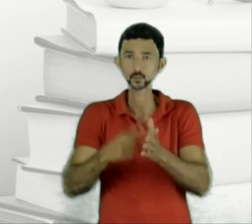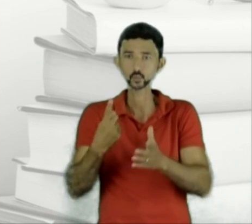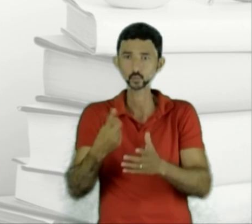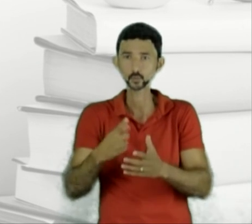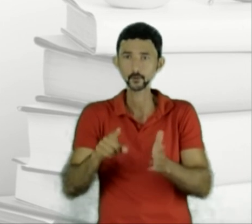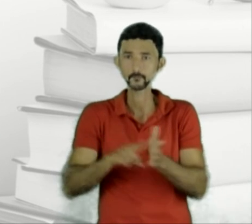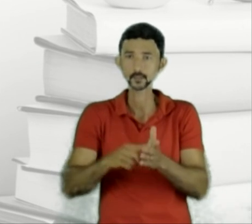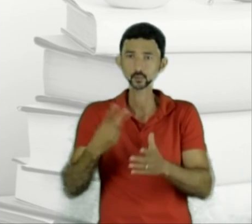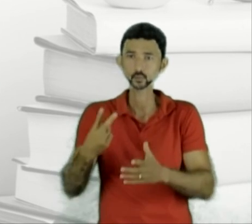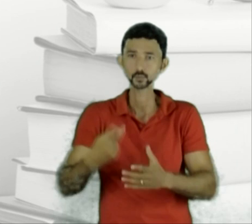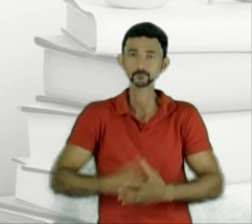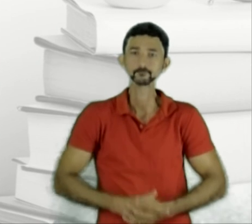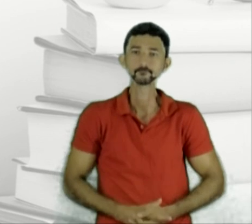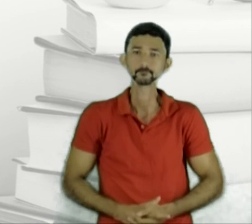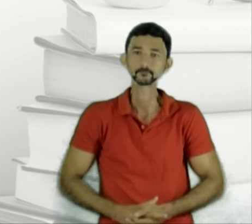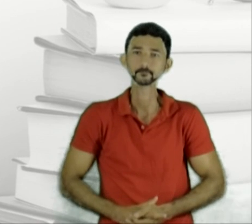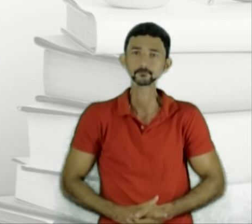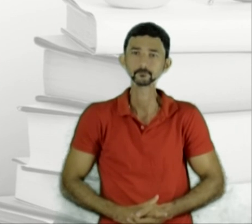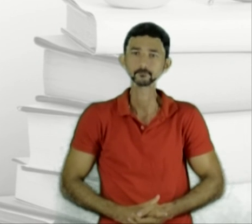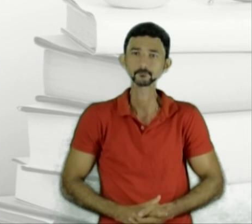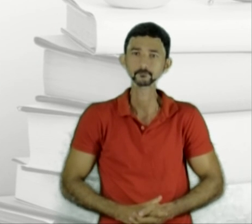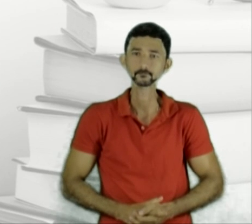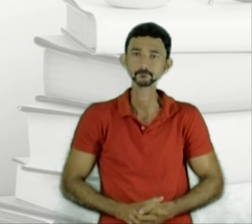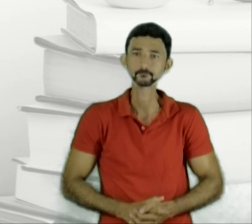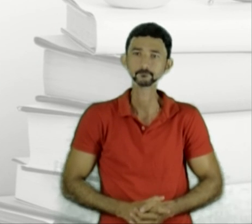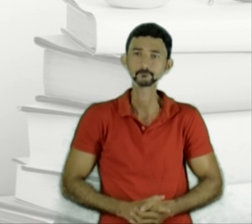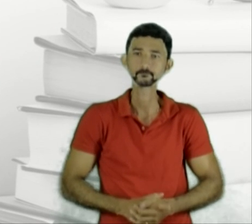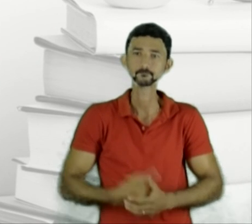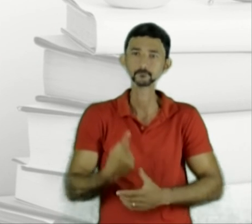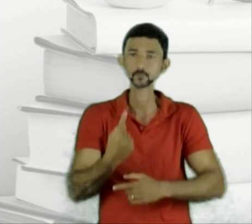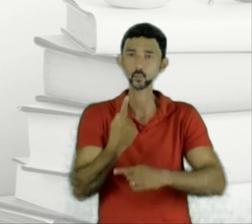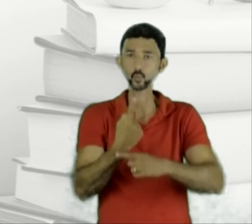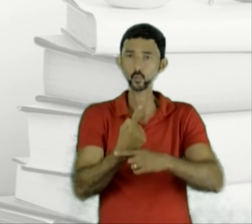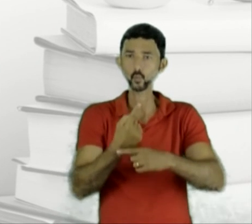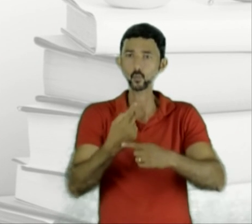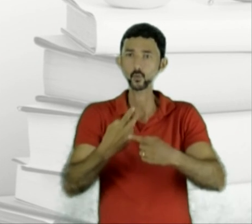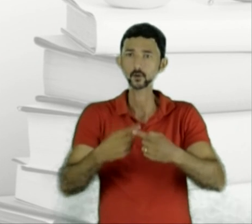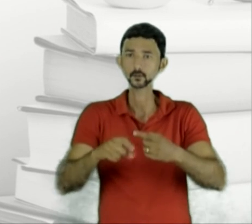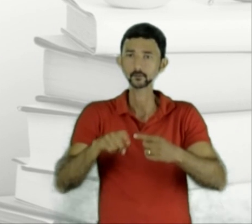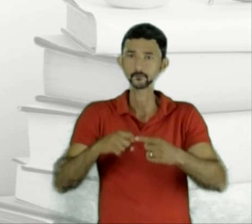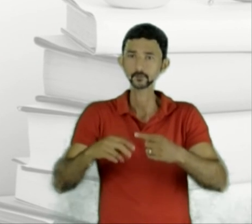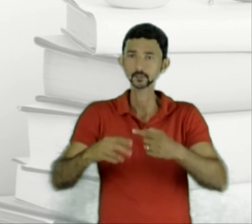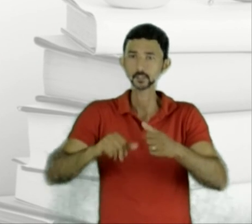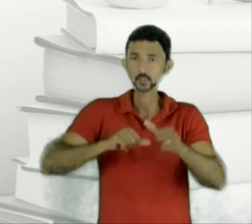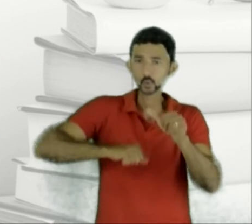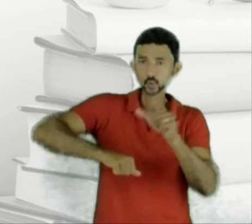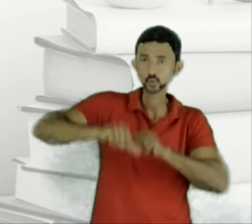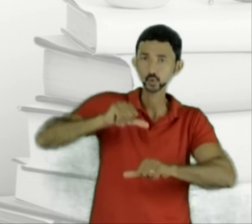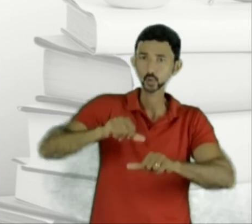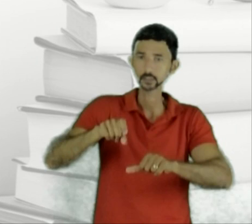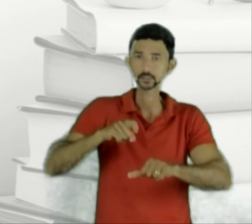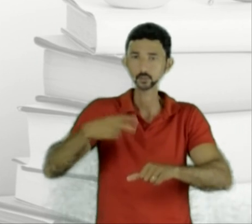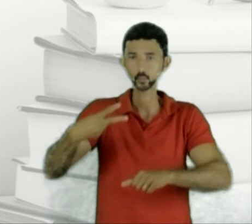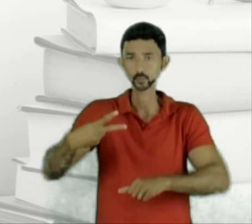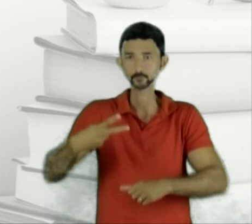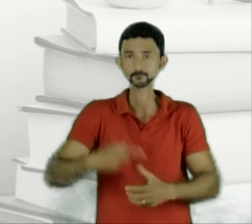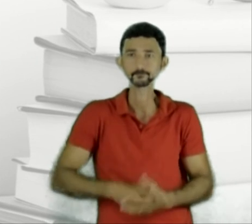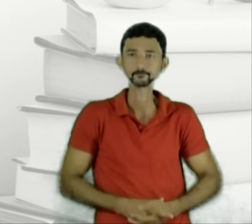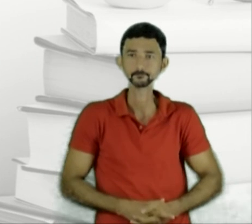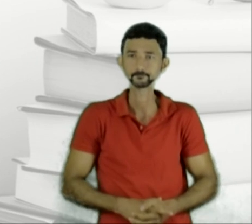dar menos 2, certo? E aí eu tenho 1 quarto vezes o inverso de x ao